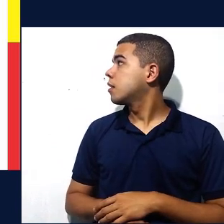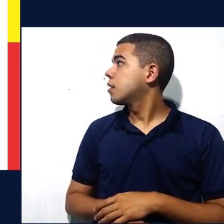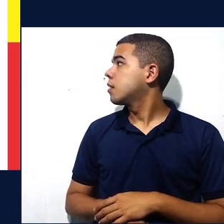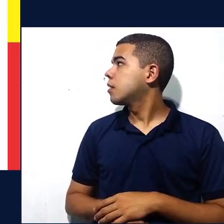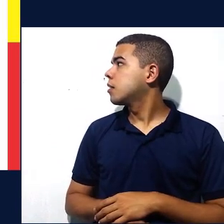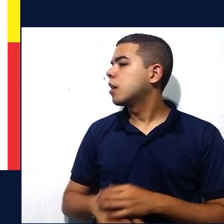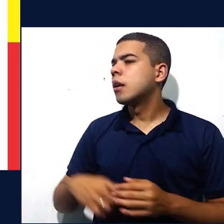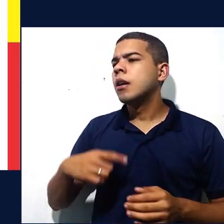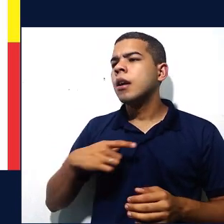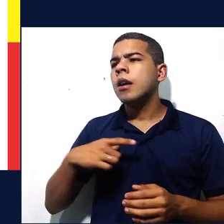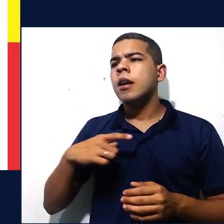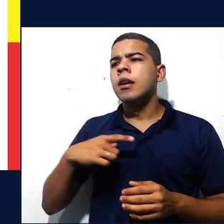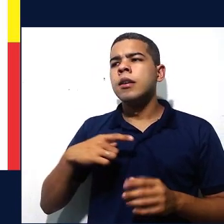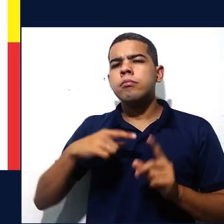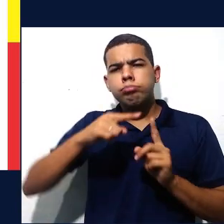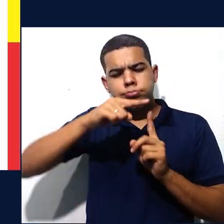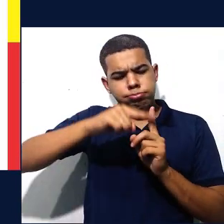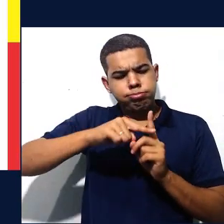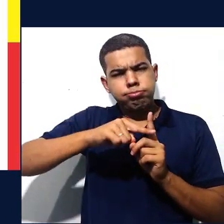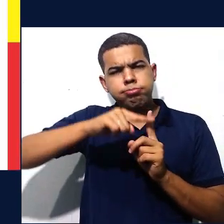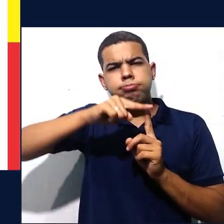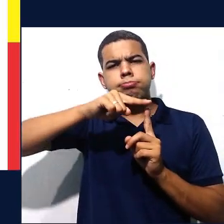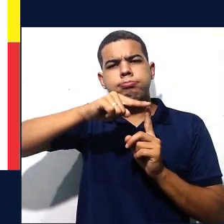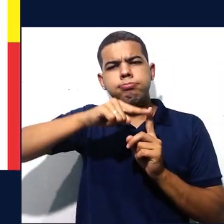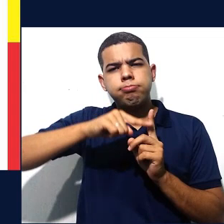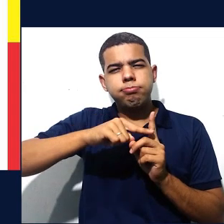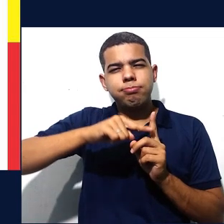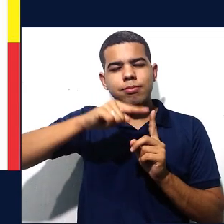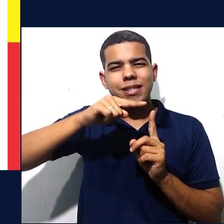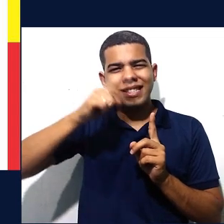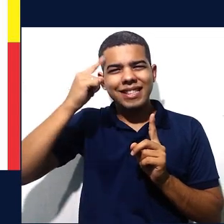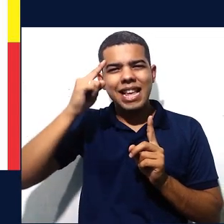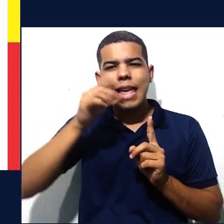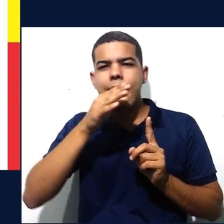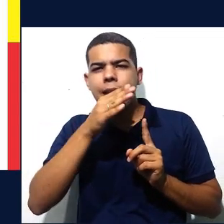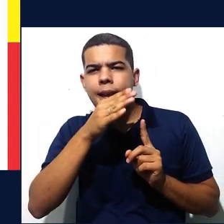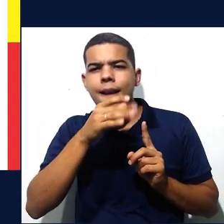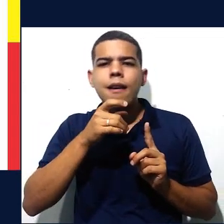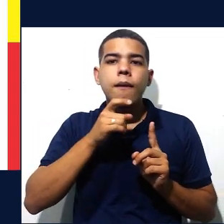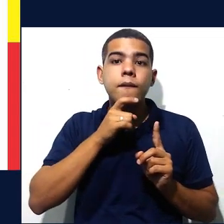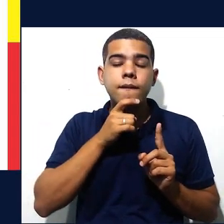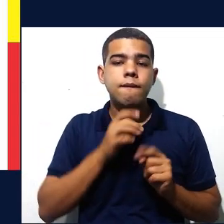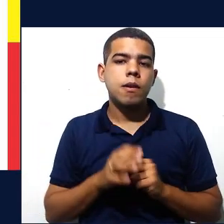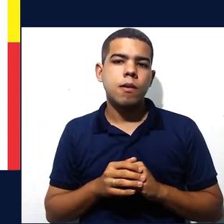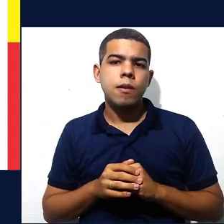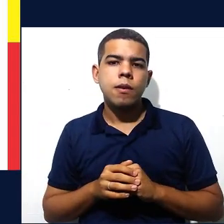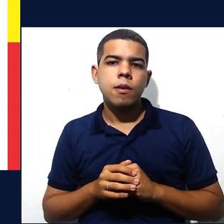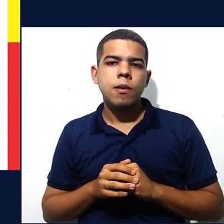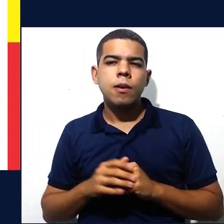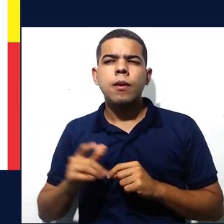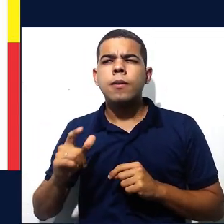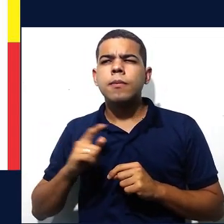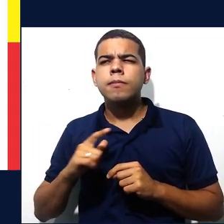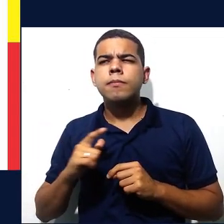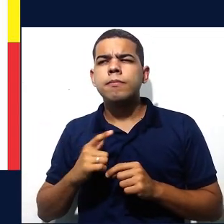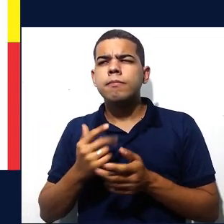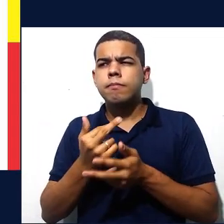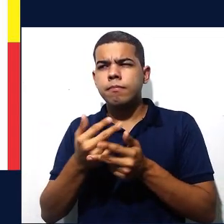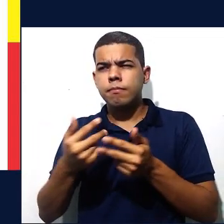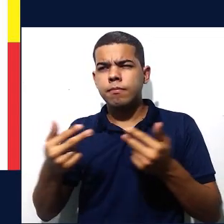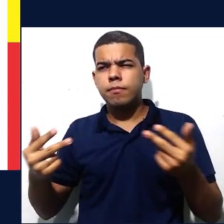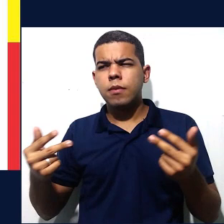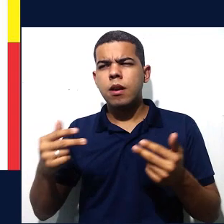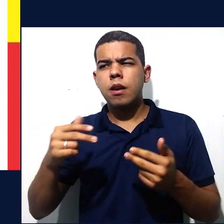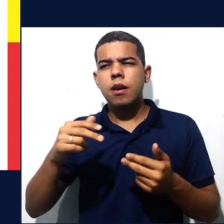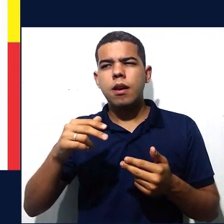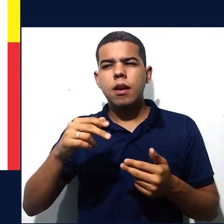com a temperatura. As emissões de gases de estufa, tais como dióxido de carbono e o